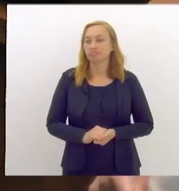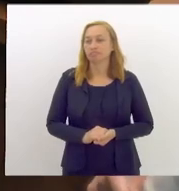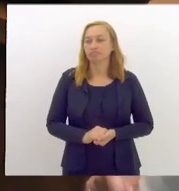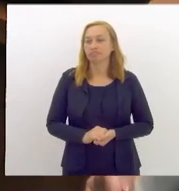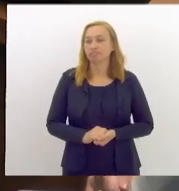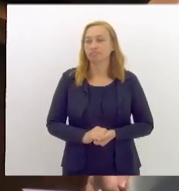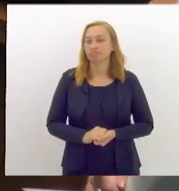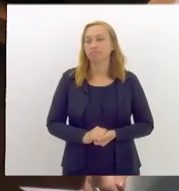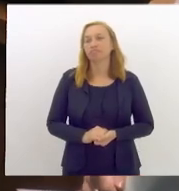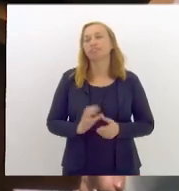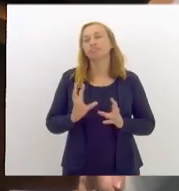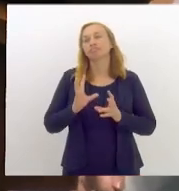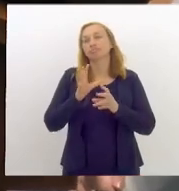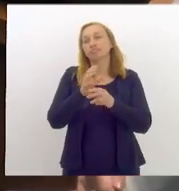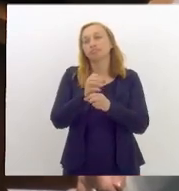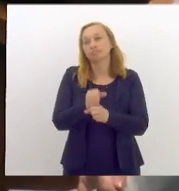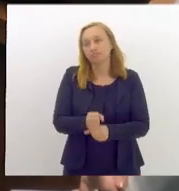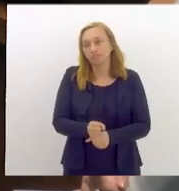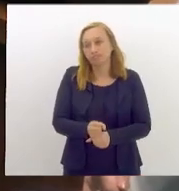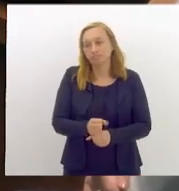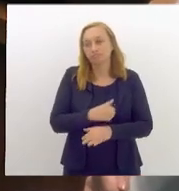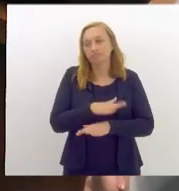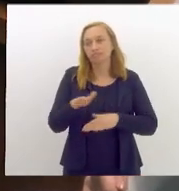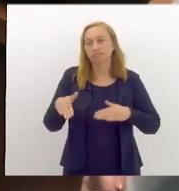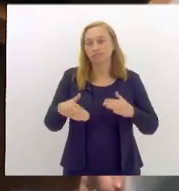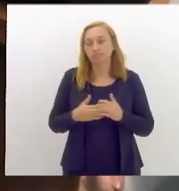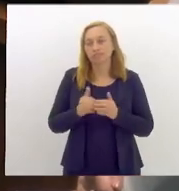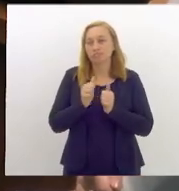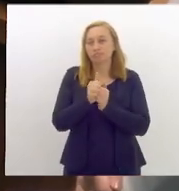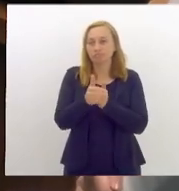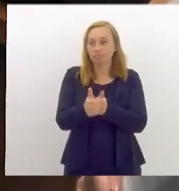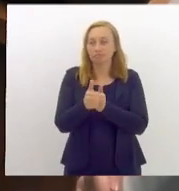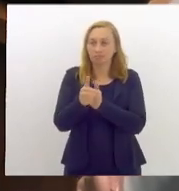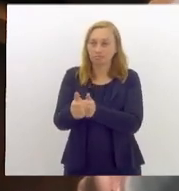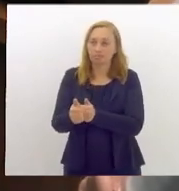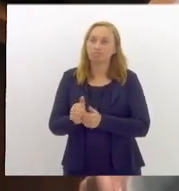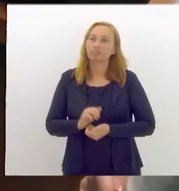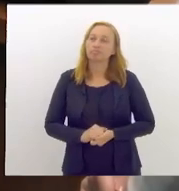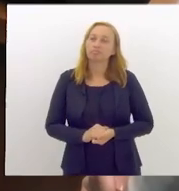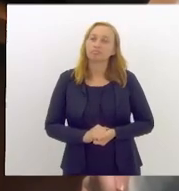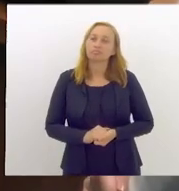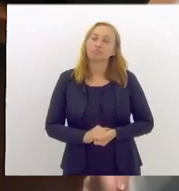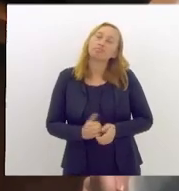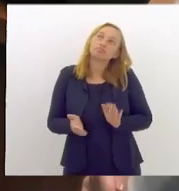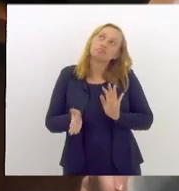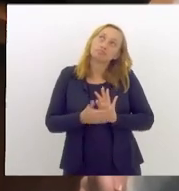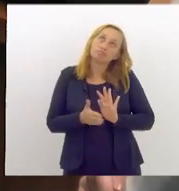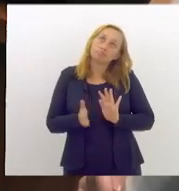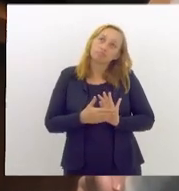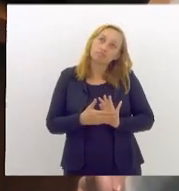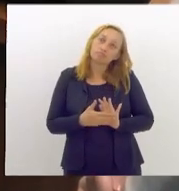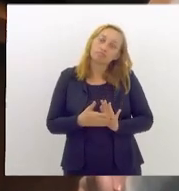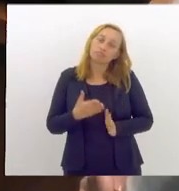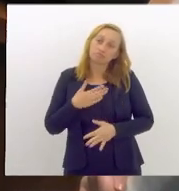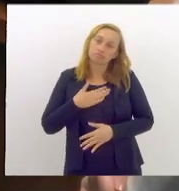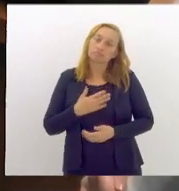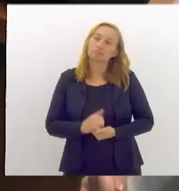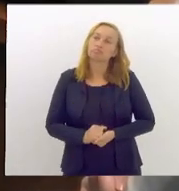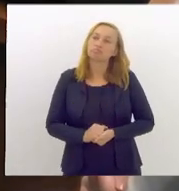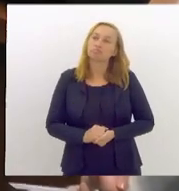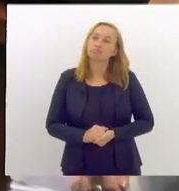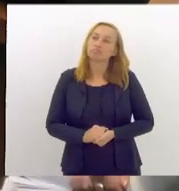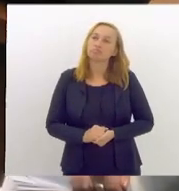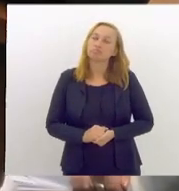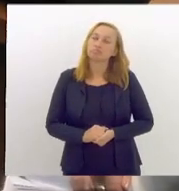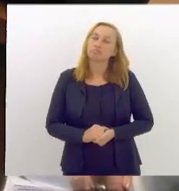e fiz esses cálculos para todos os segmentos então a proposta que fiz é